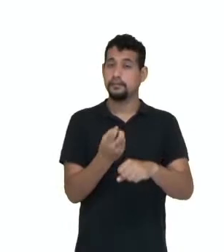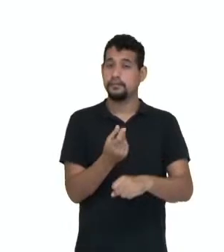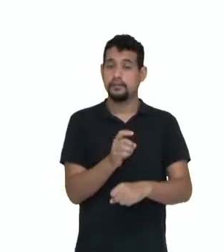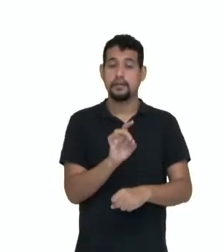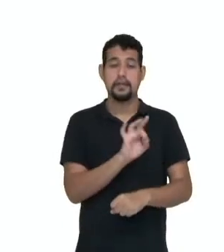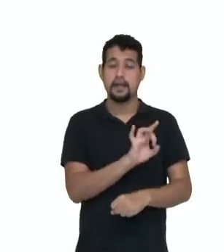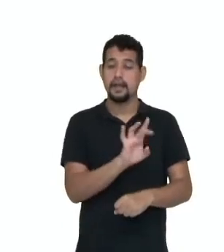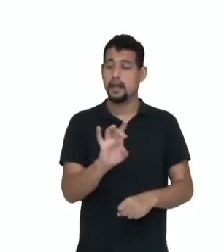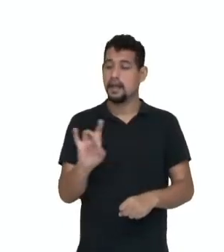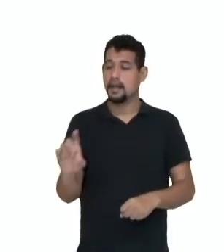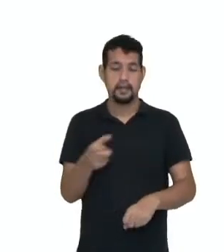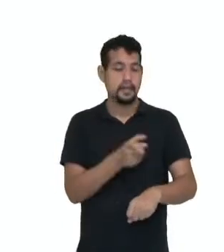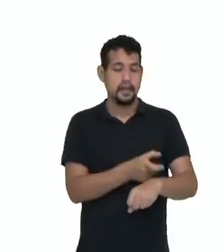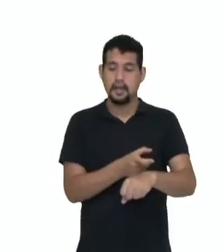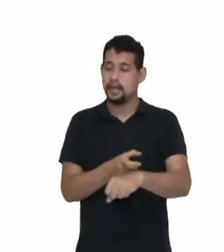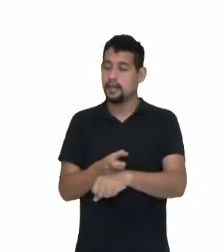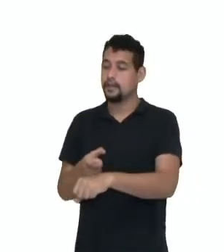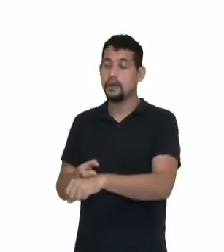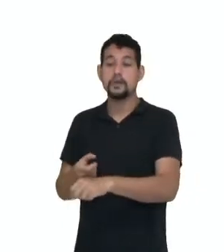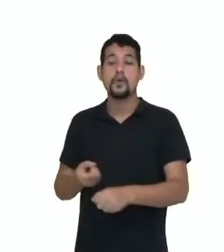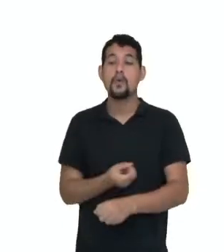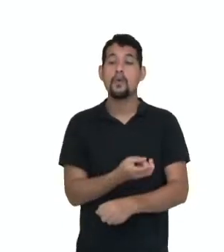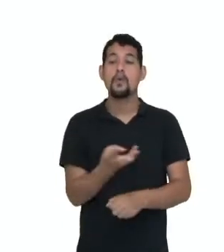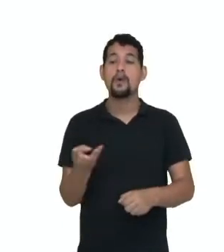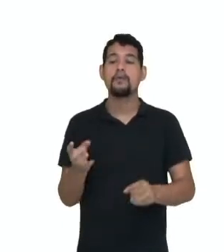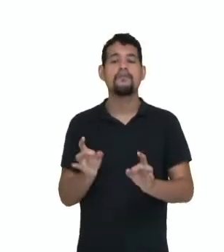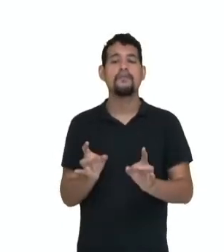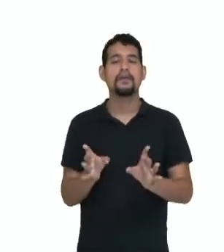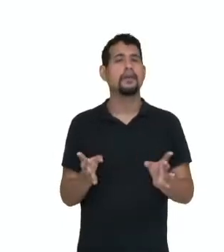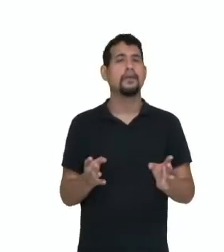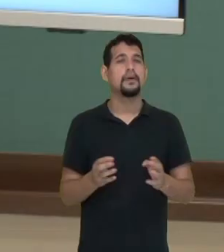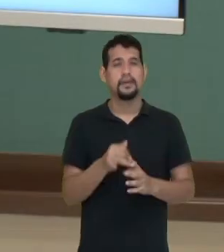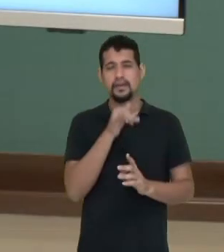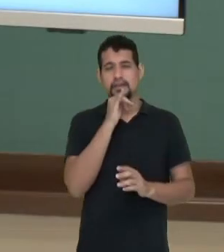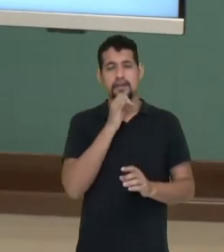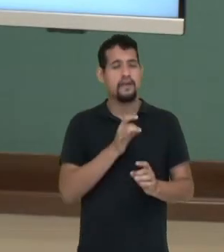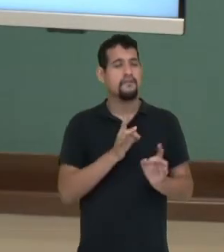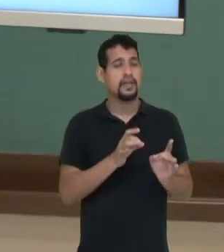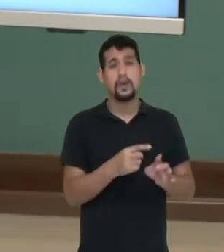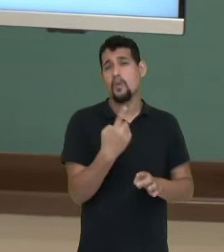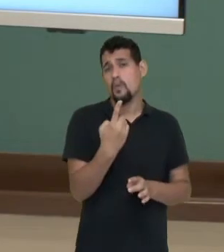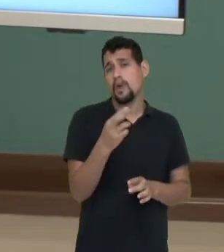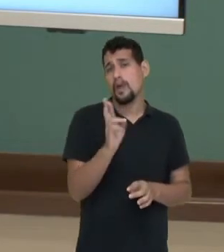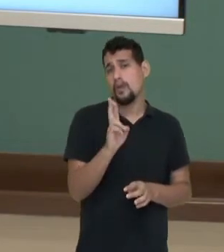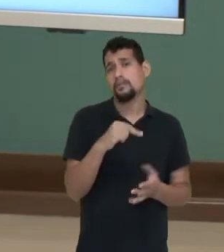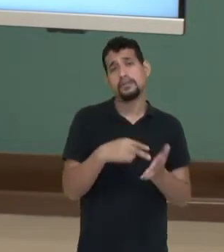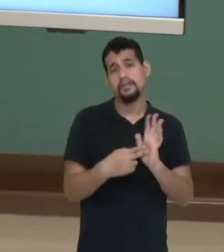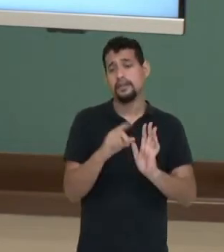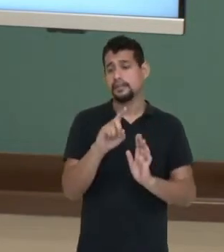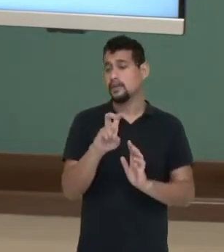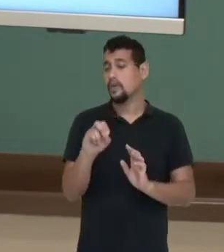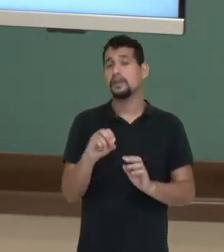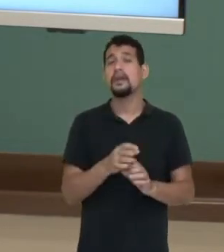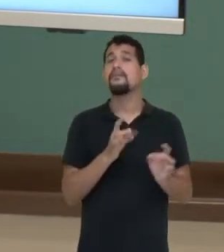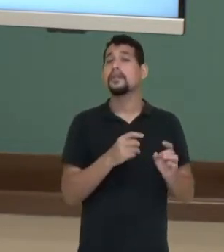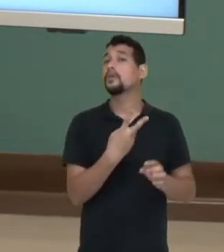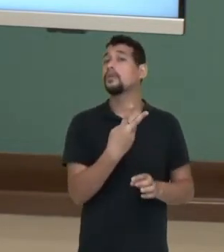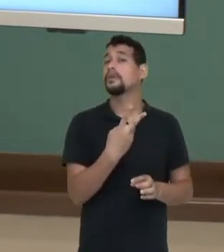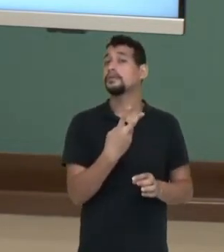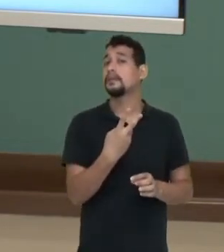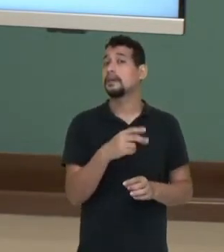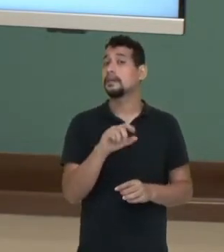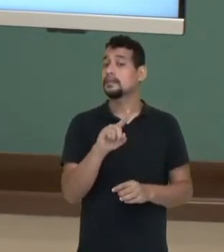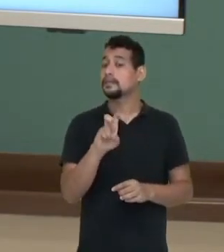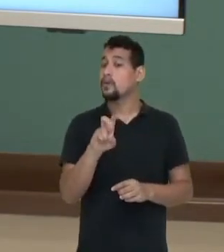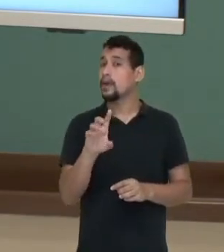cada unidade pela quantidade vendida, ok? Se vendeu um relógio, 150. Se vendeu 2,